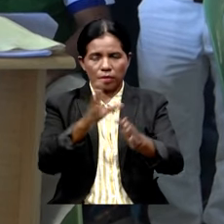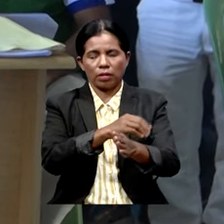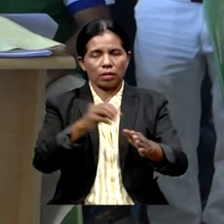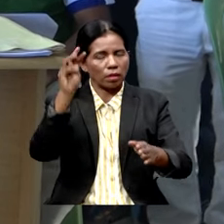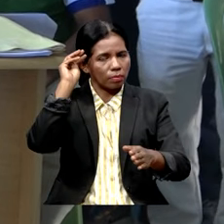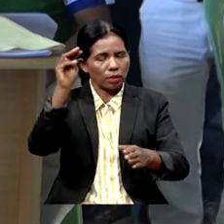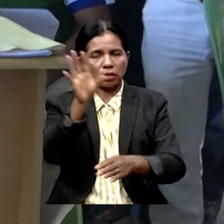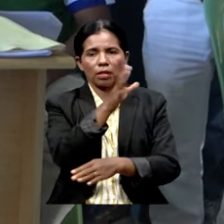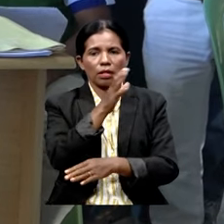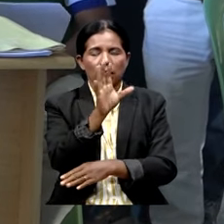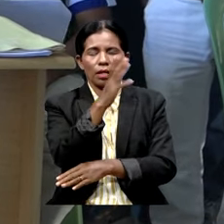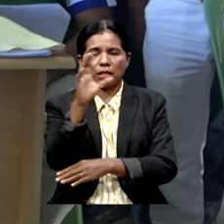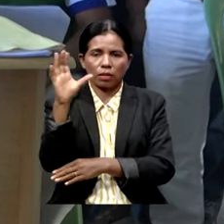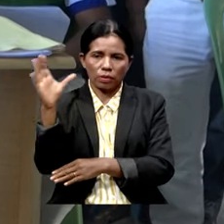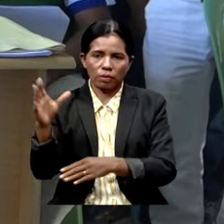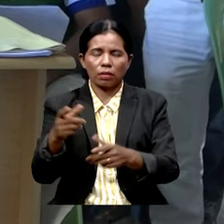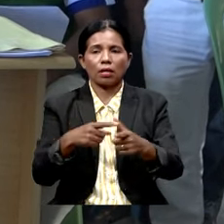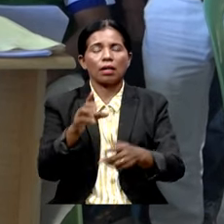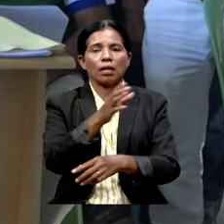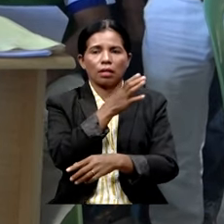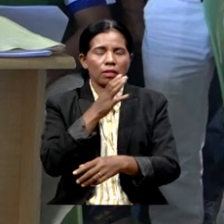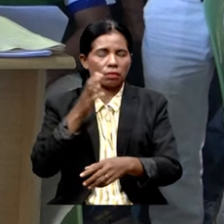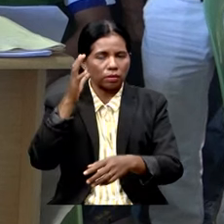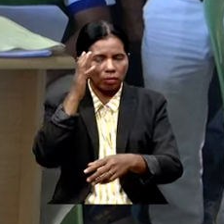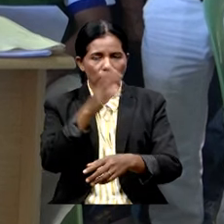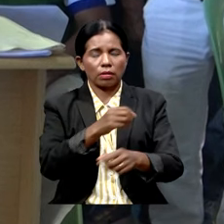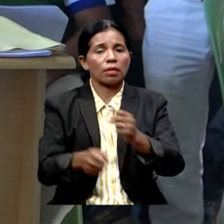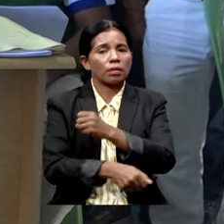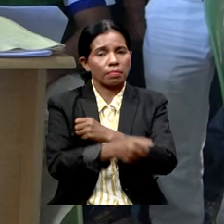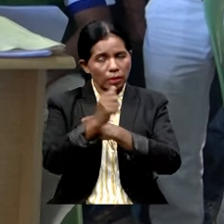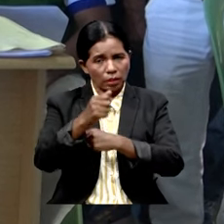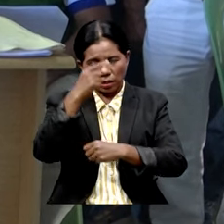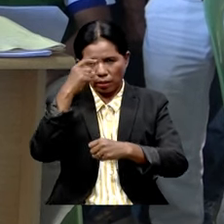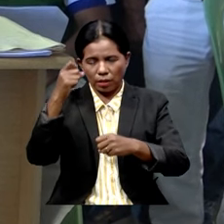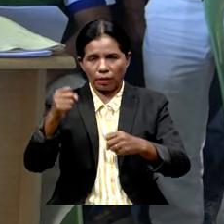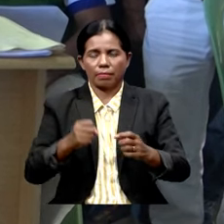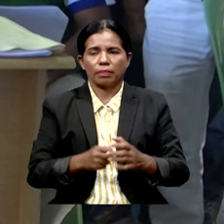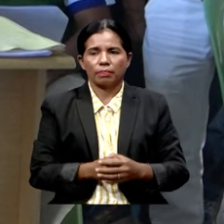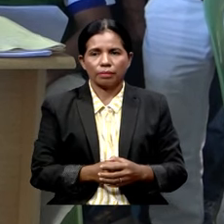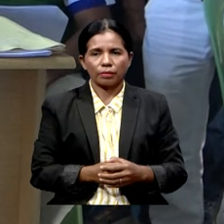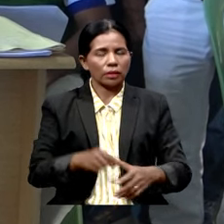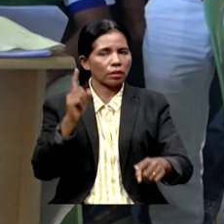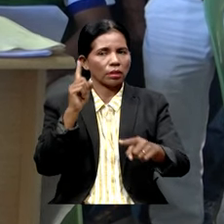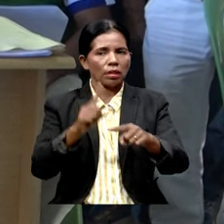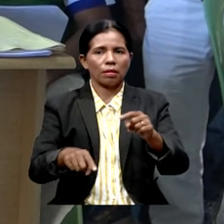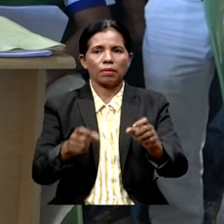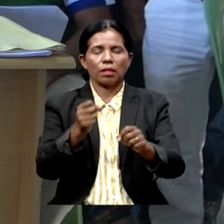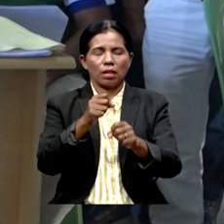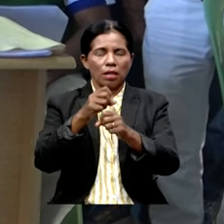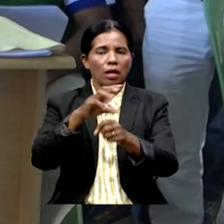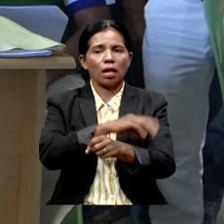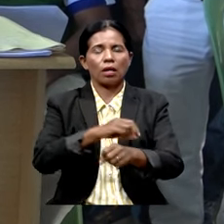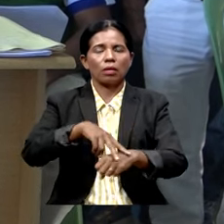de Agricultura, Pecuaria e Pescas, tamba acto sirané, labele jamono